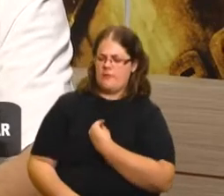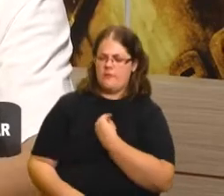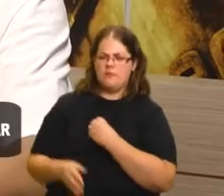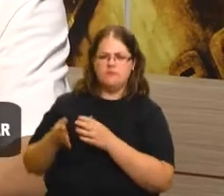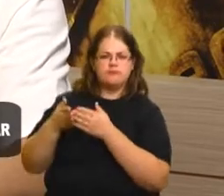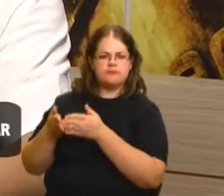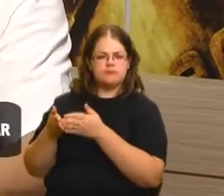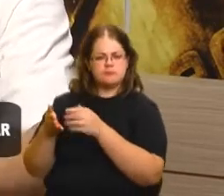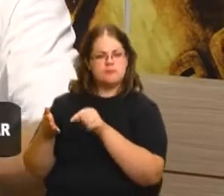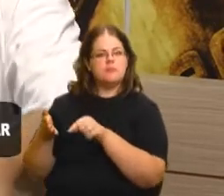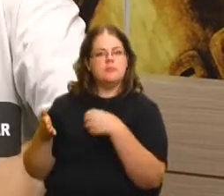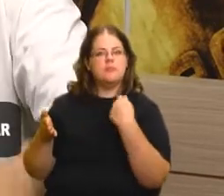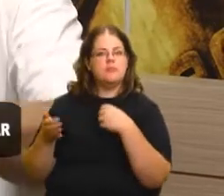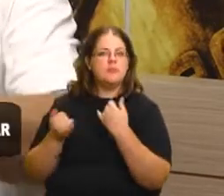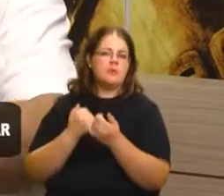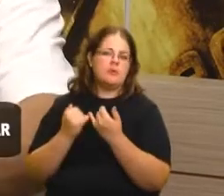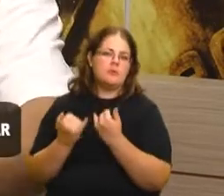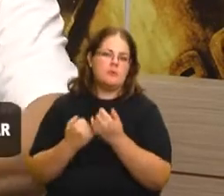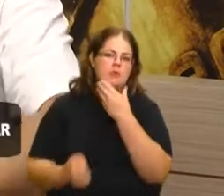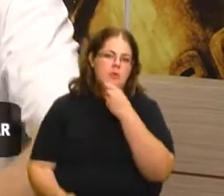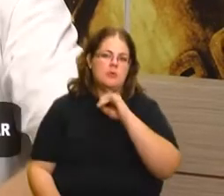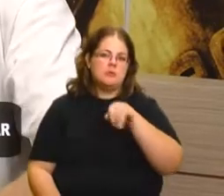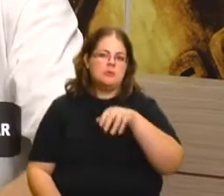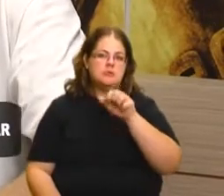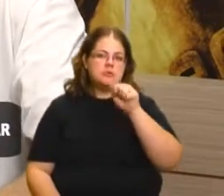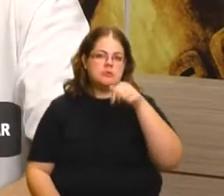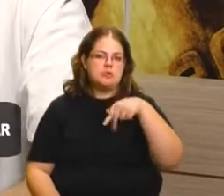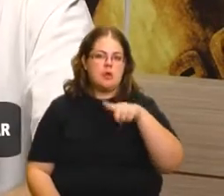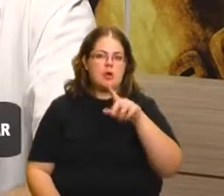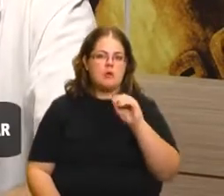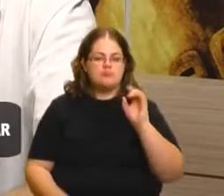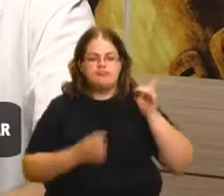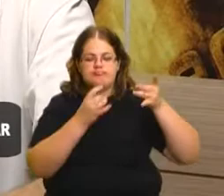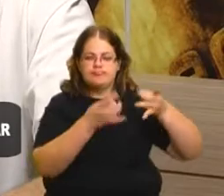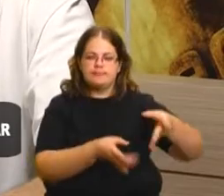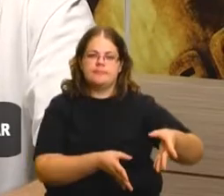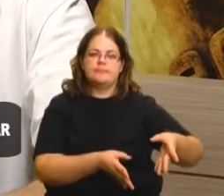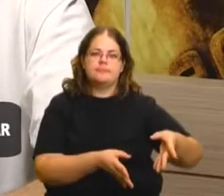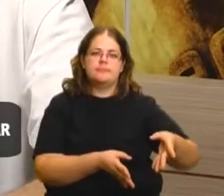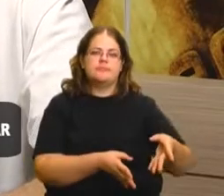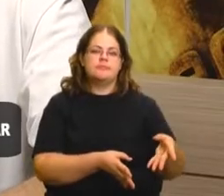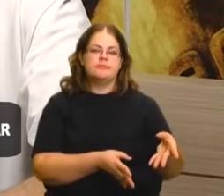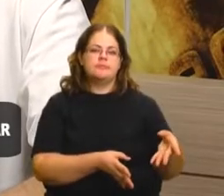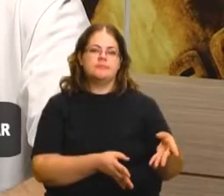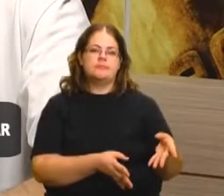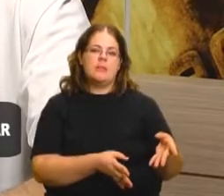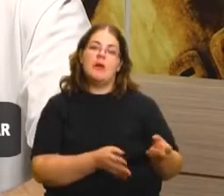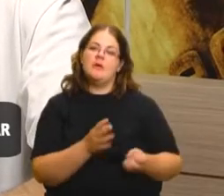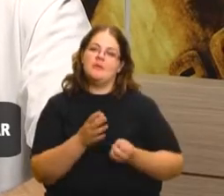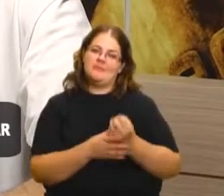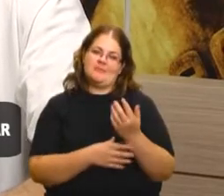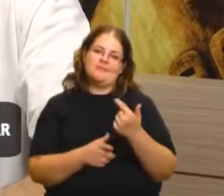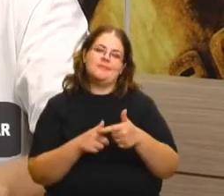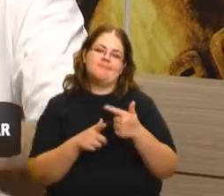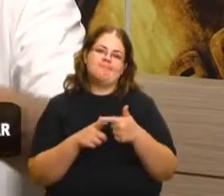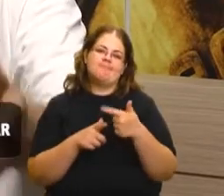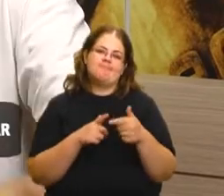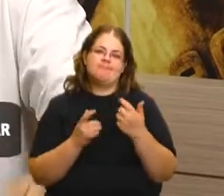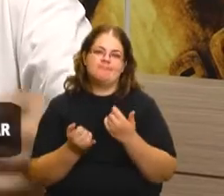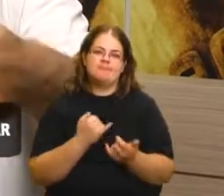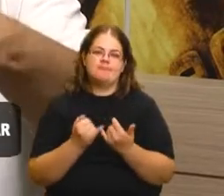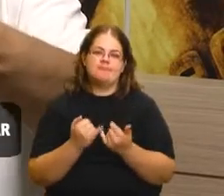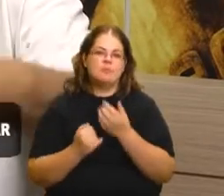no momento em que, por exemplo, o Jango desiste de resistir, sem dúvida nenhuma isso foi um fator considerado.